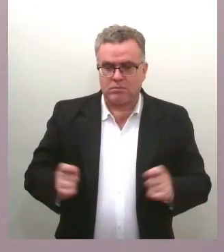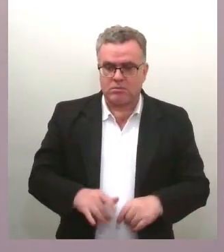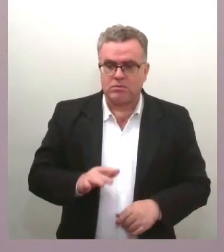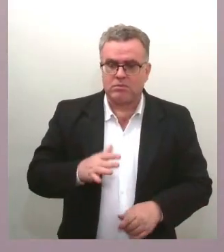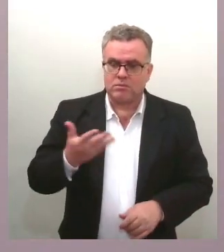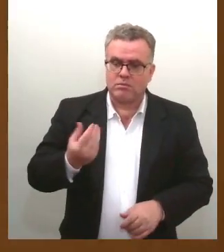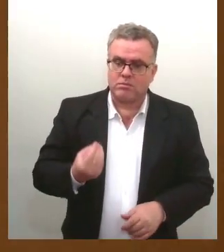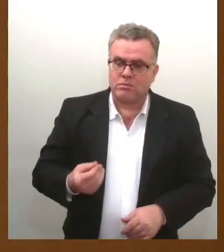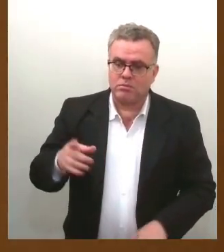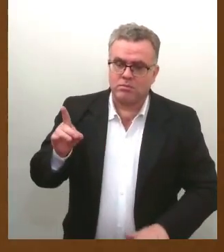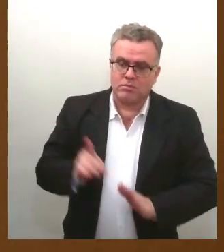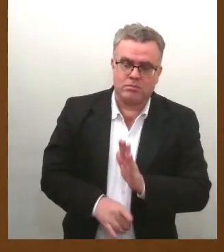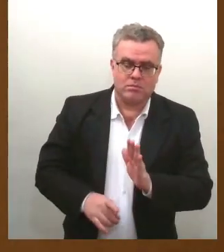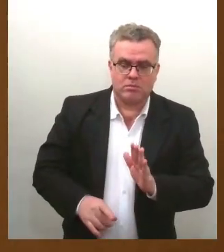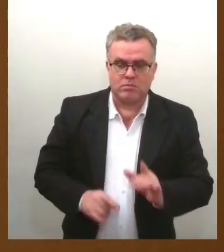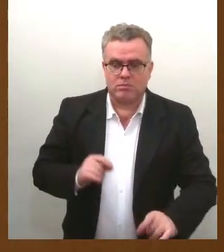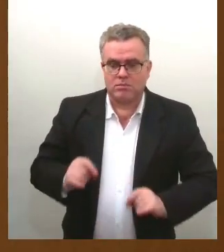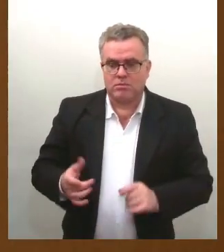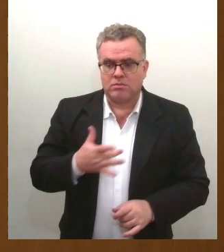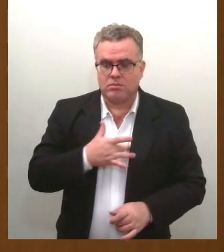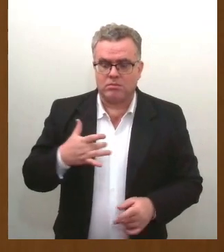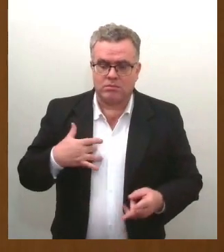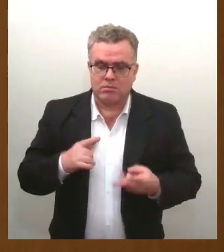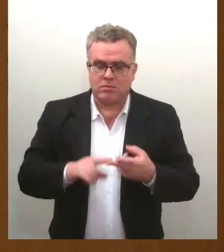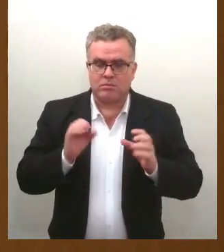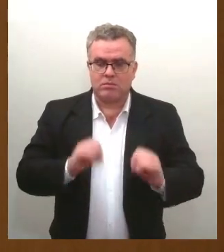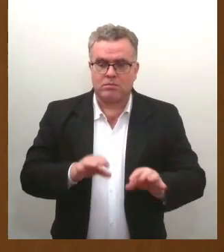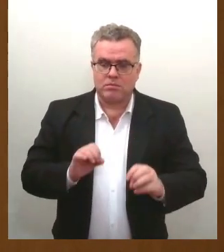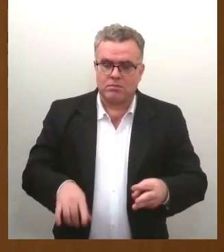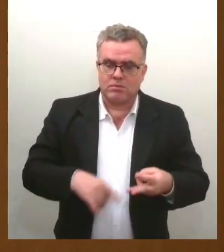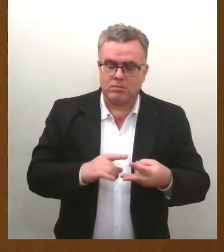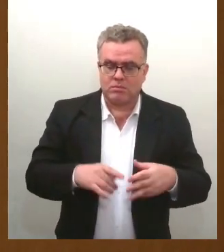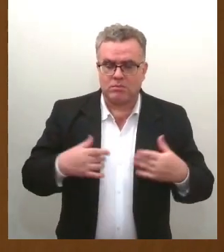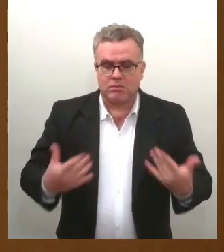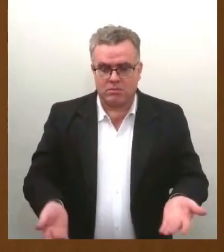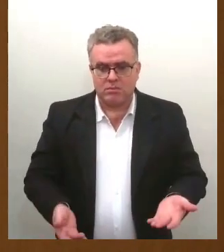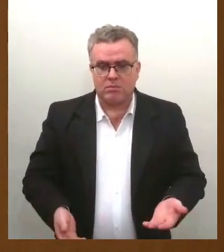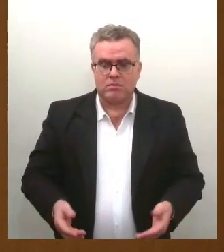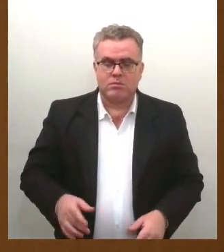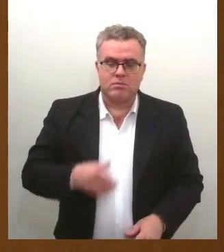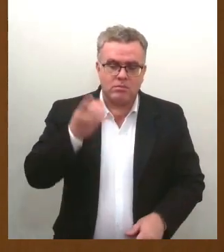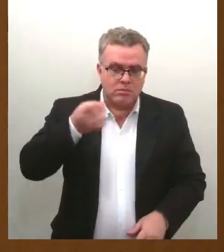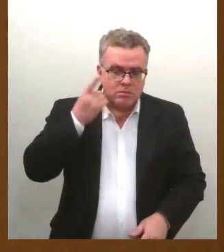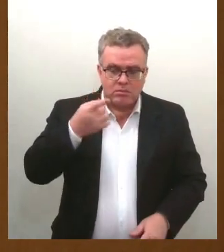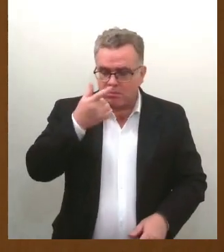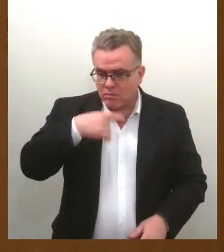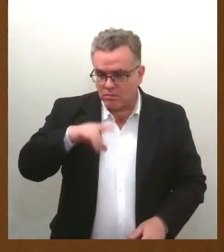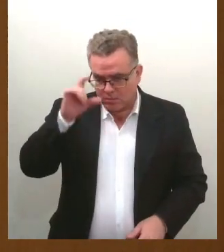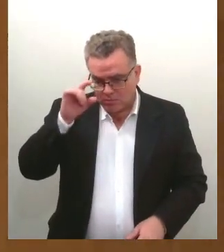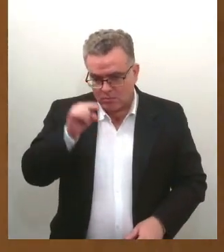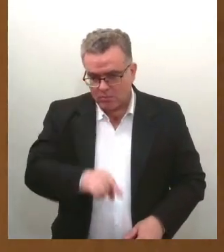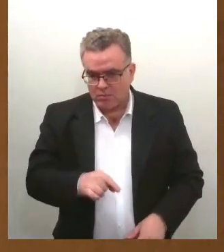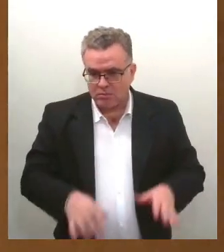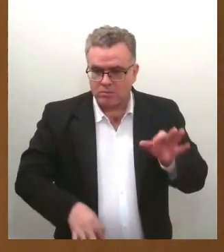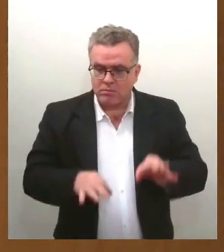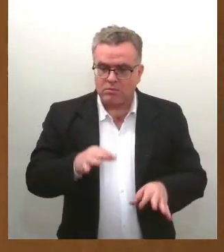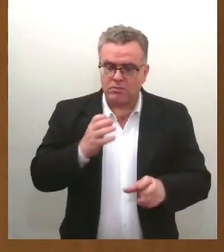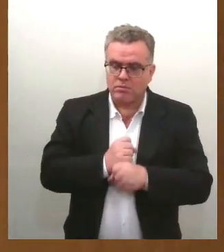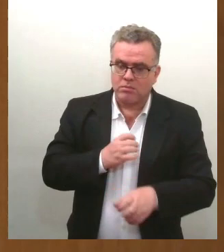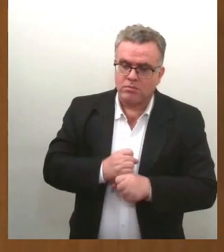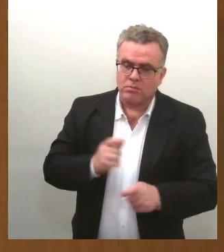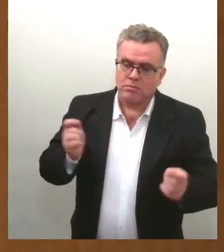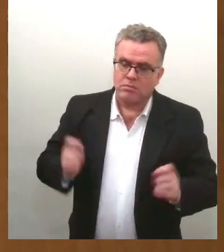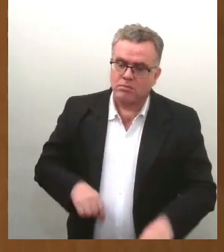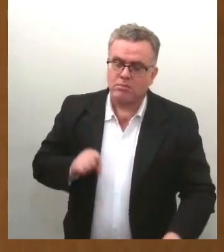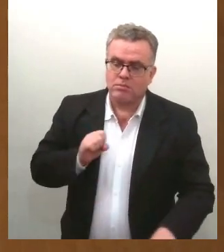e à educação. Jorge Passos citou uma decisão do Tribunal de Contas do Estado que suspende a licitação da obra da ponte